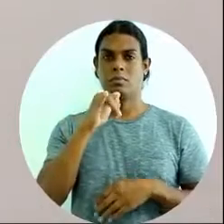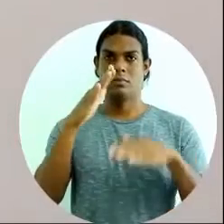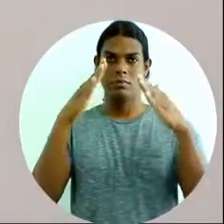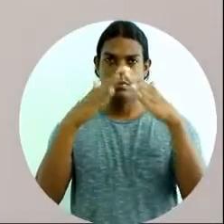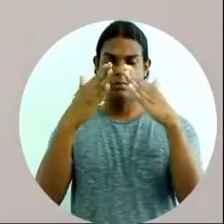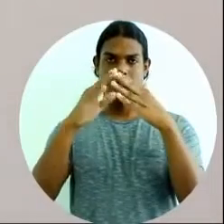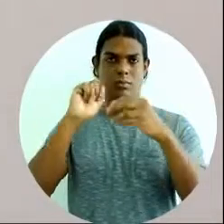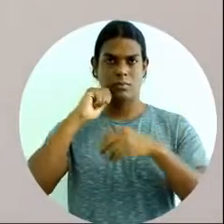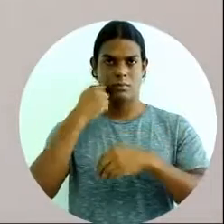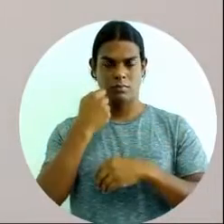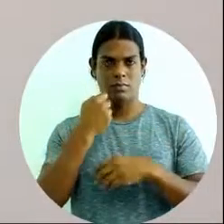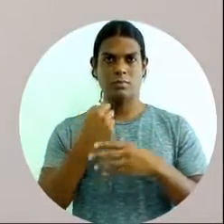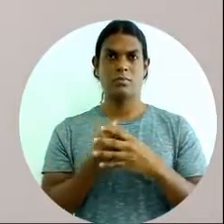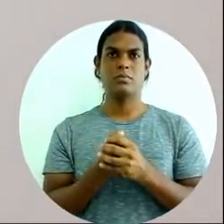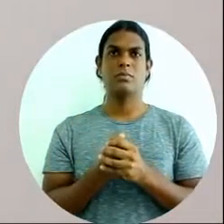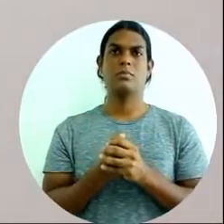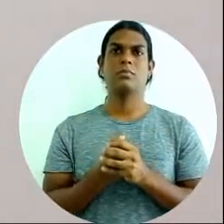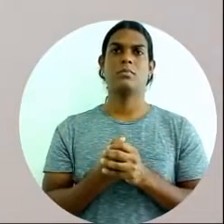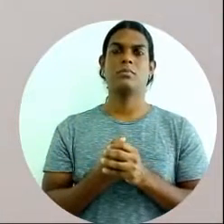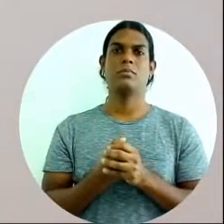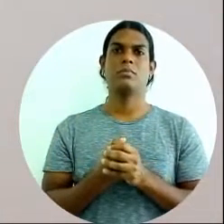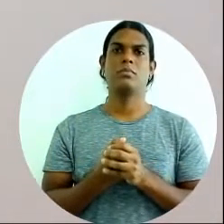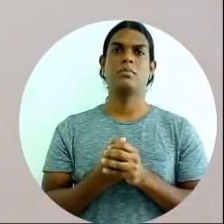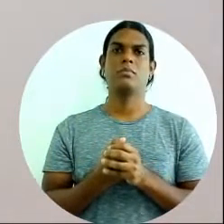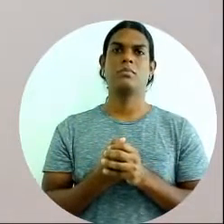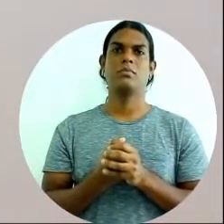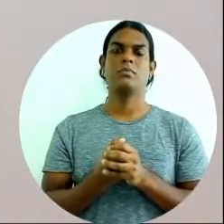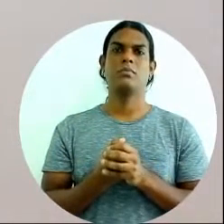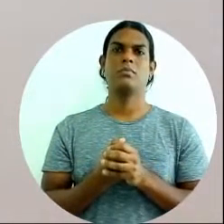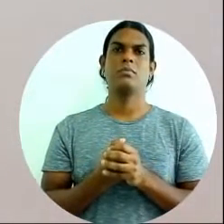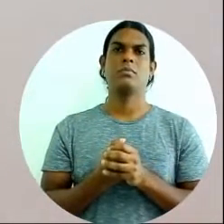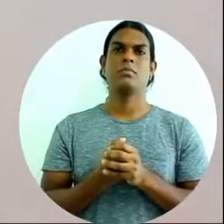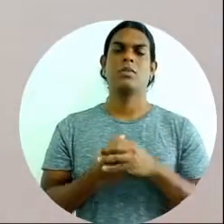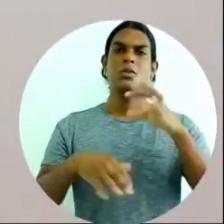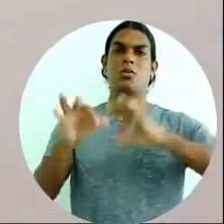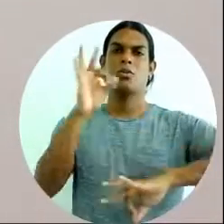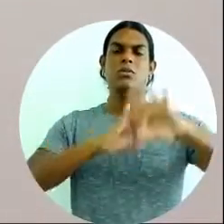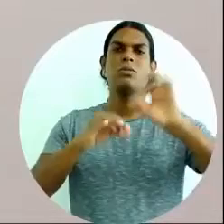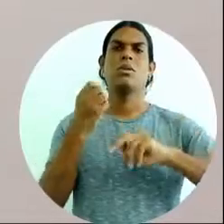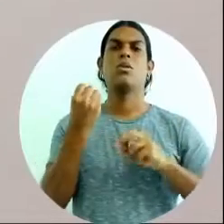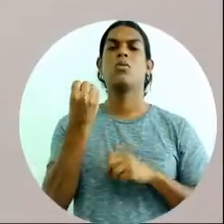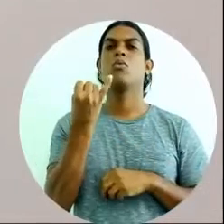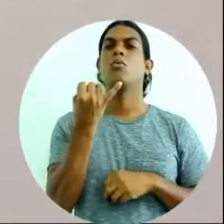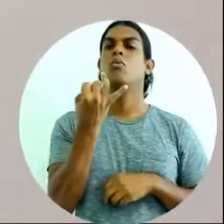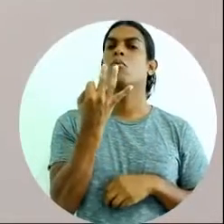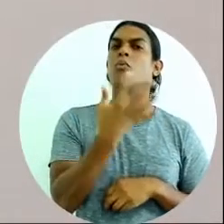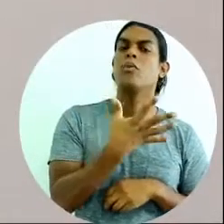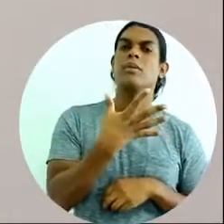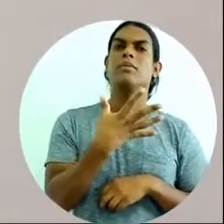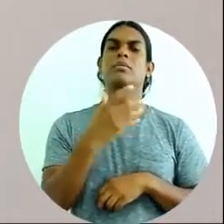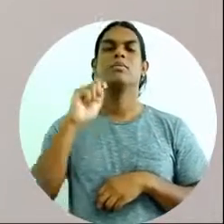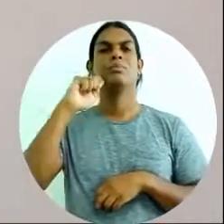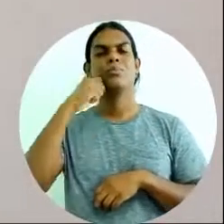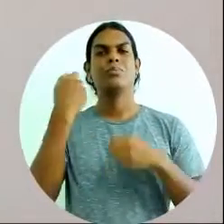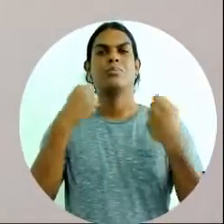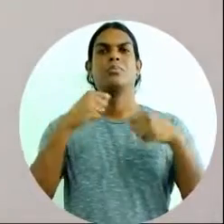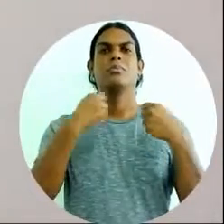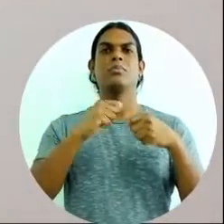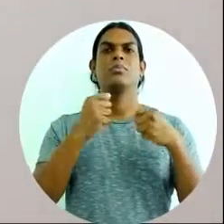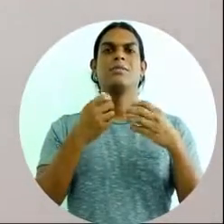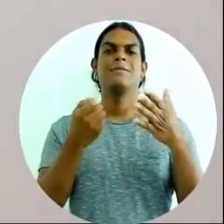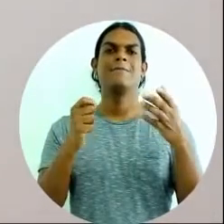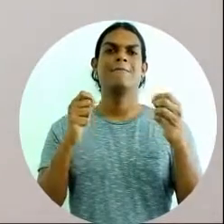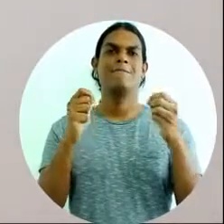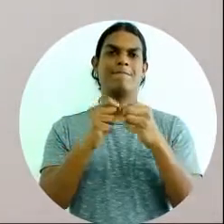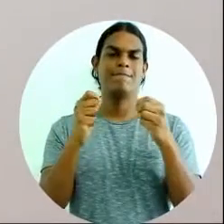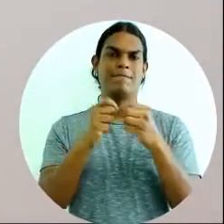uma panificadora, ao determinar o quanto vai produzir de pão, é um planejamento, é um objetivo, é uma